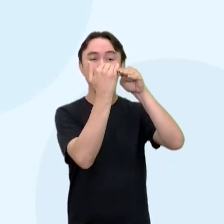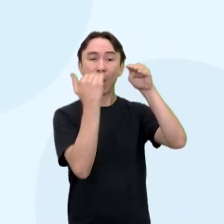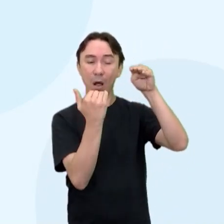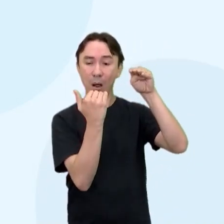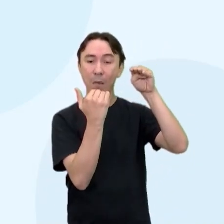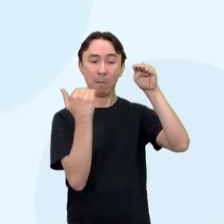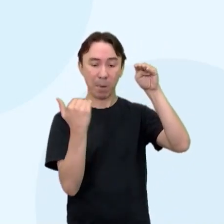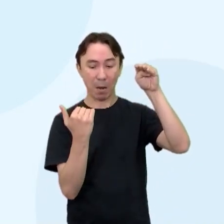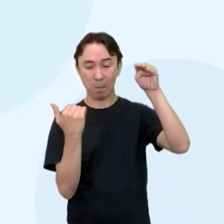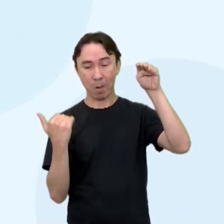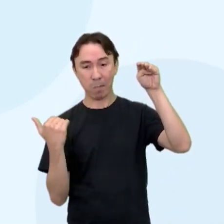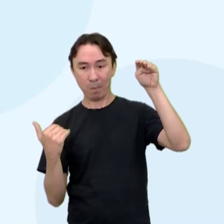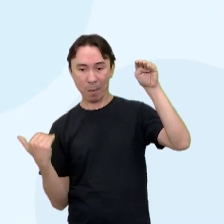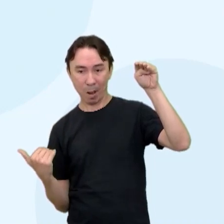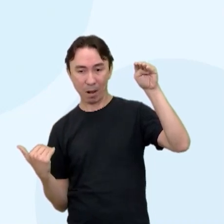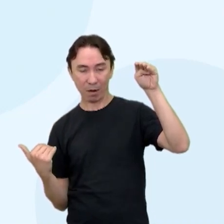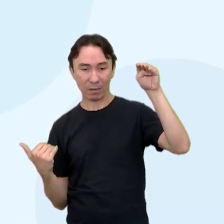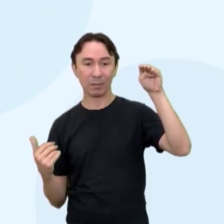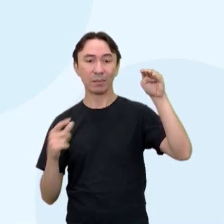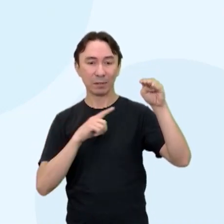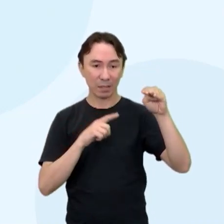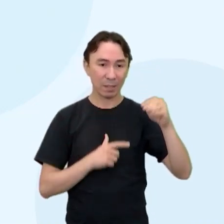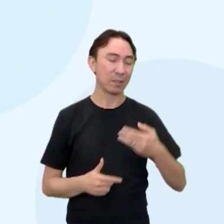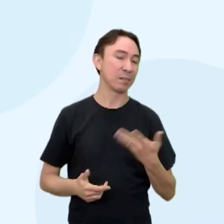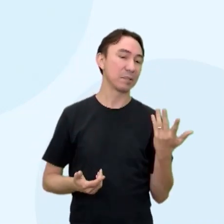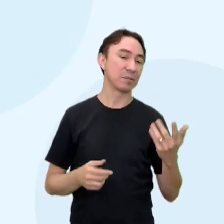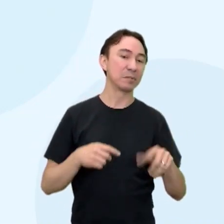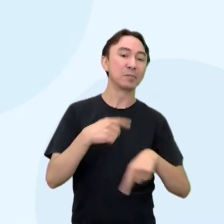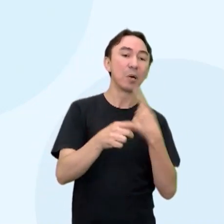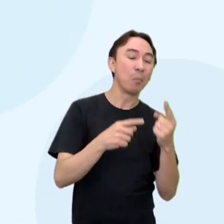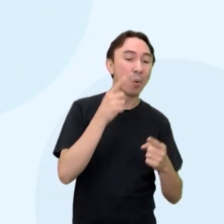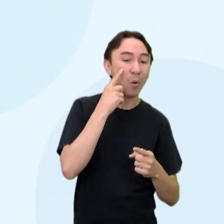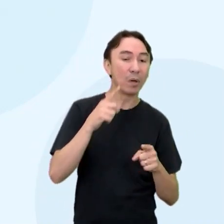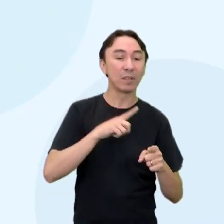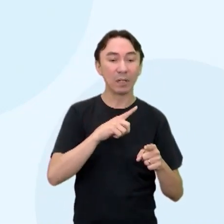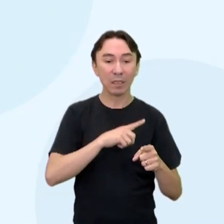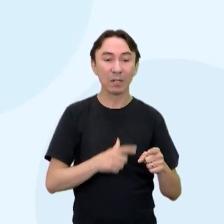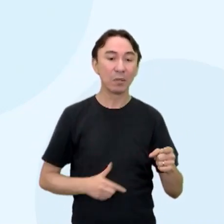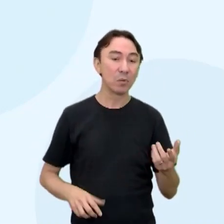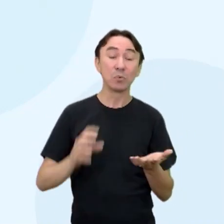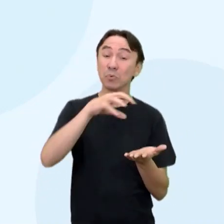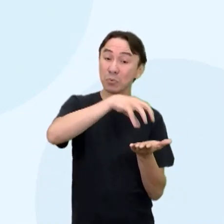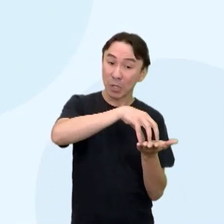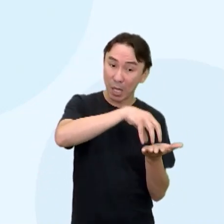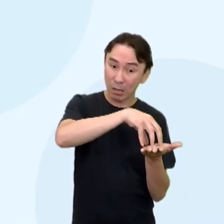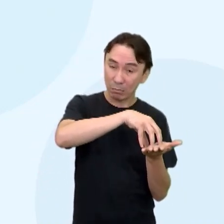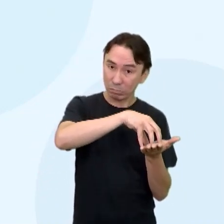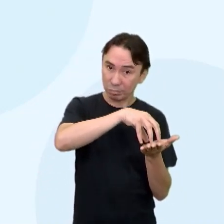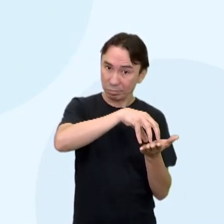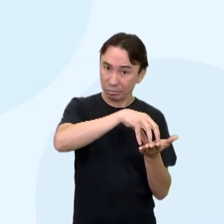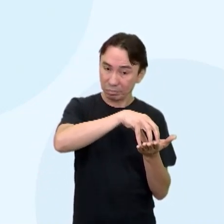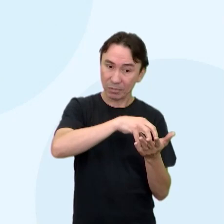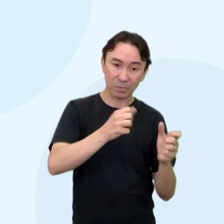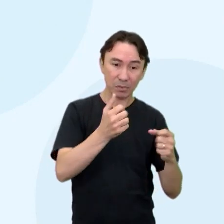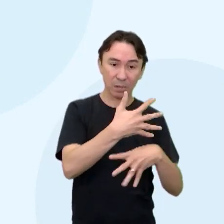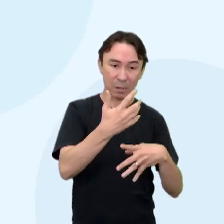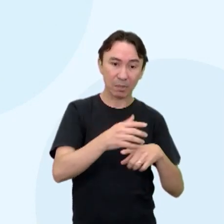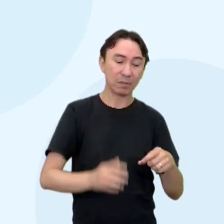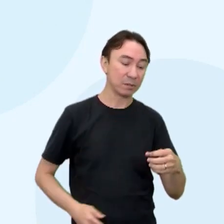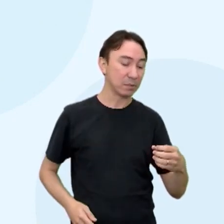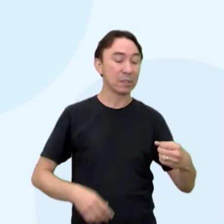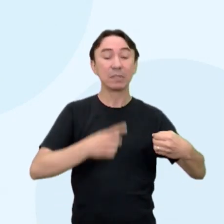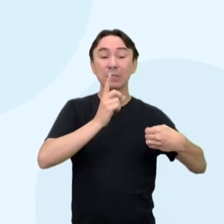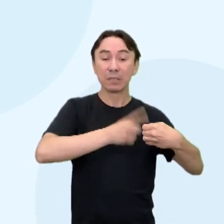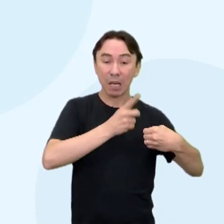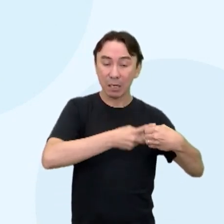na qual vinha uma metrópole regional e depois um centro regional, uma cidade local e uma